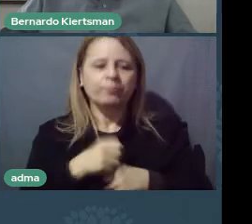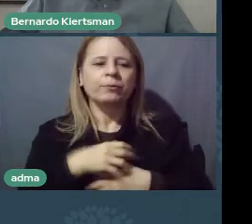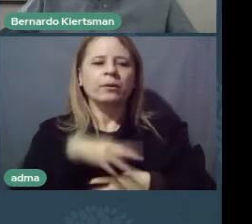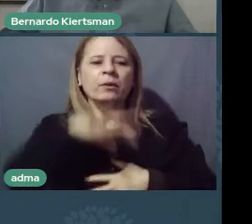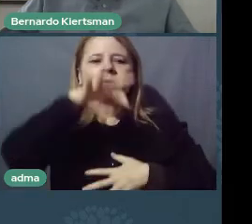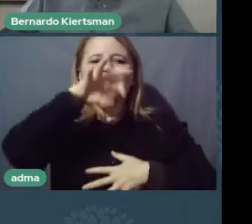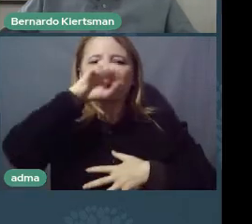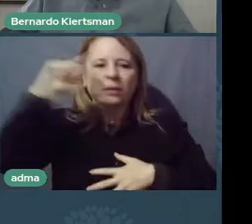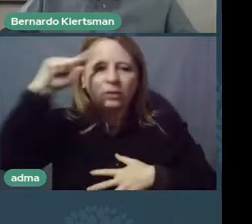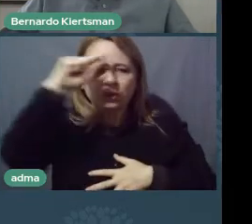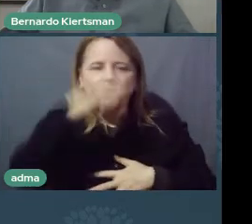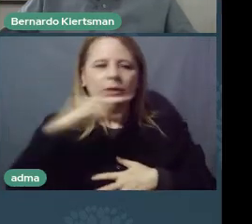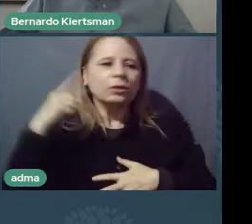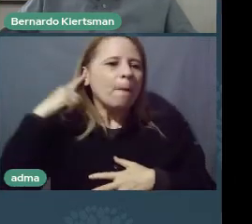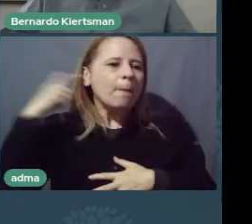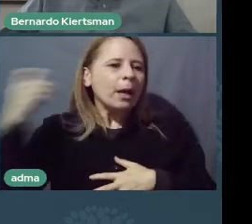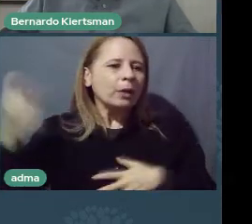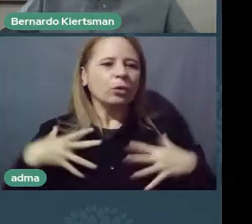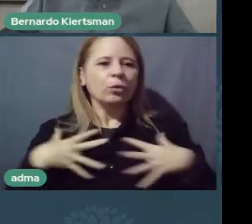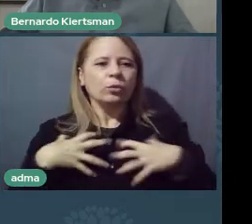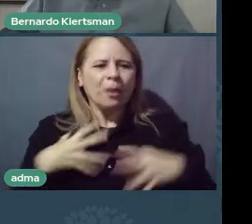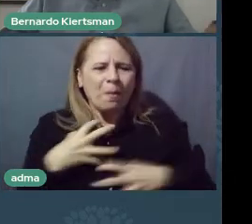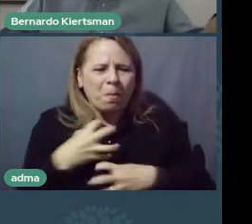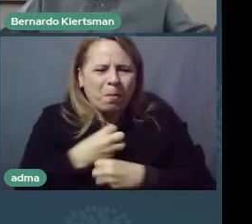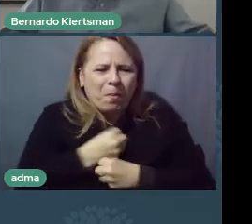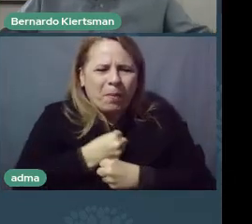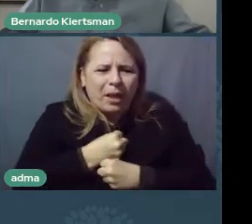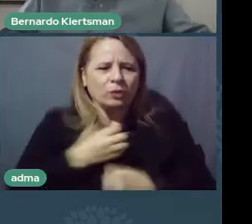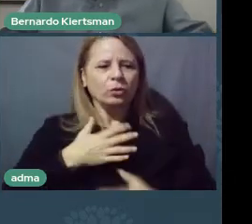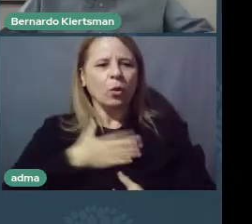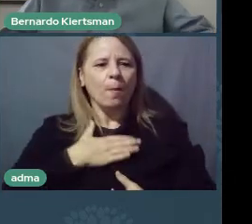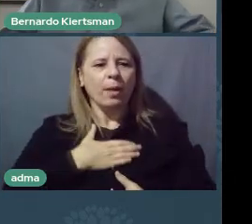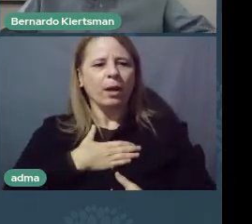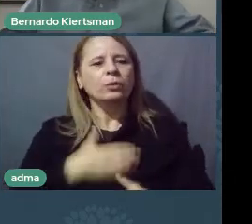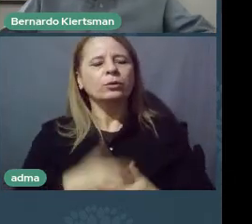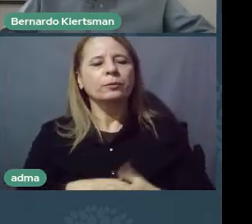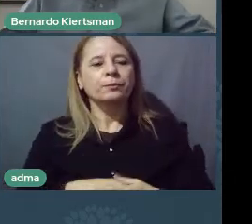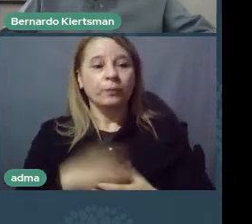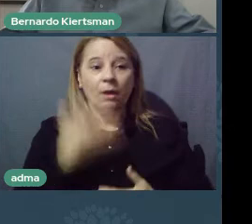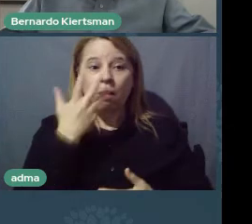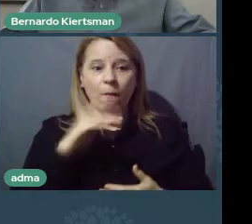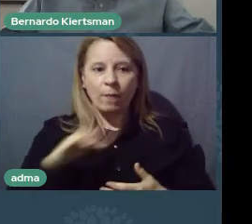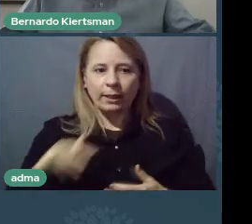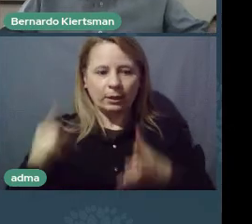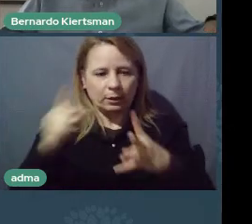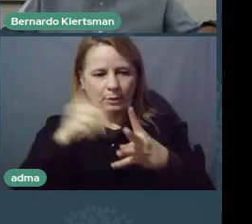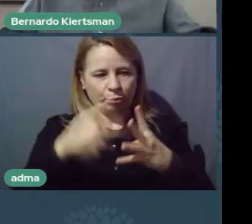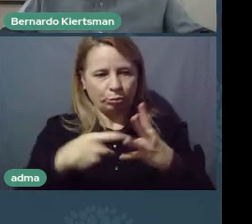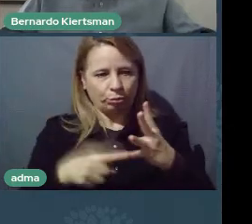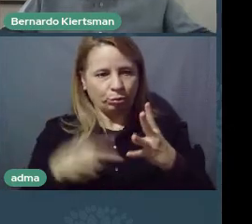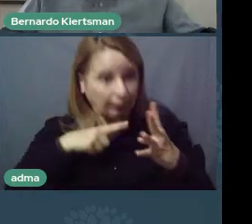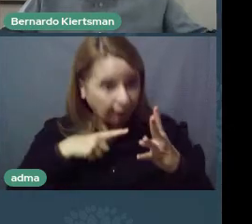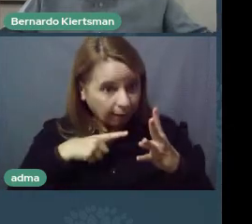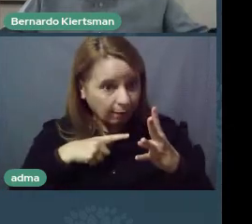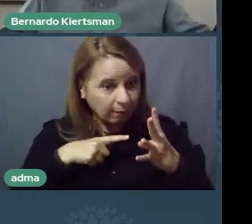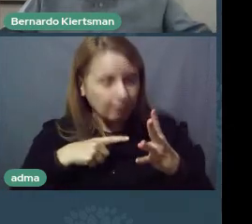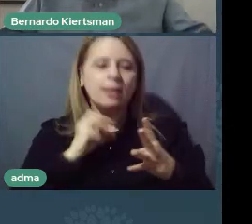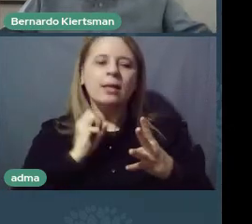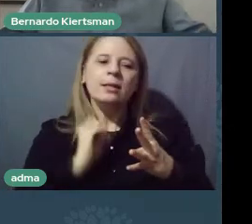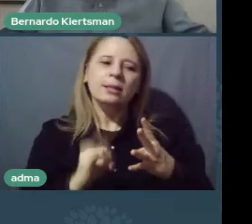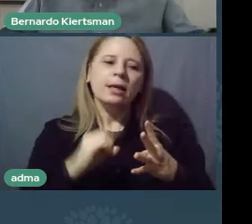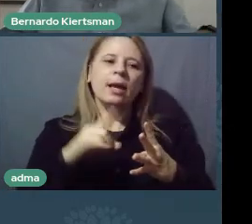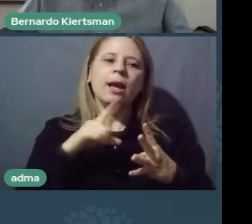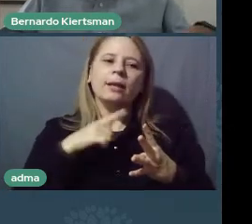ar, chiado e aperto no peito. Uma criança com esse quadro clínico, se ela for uma